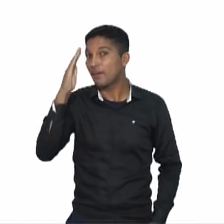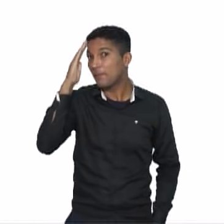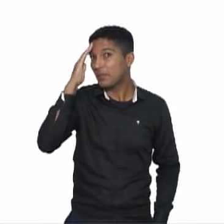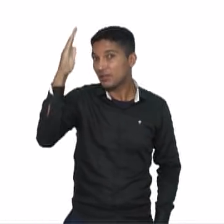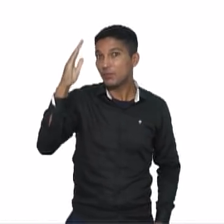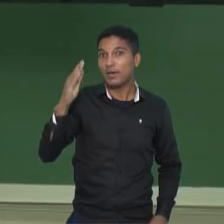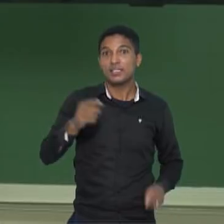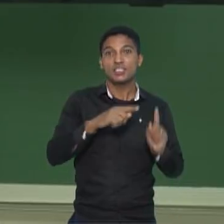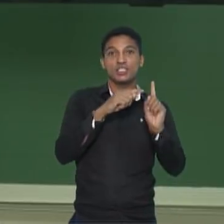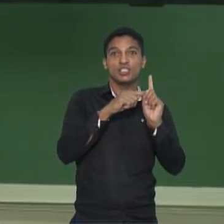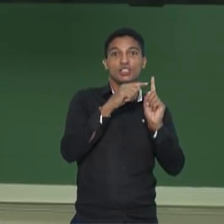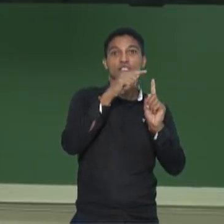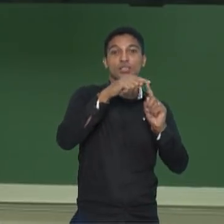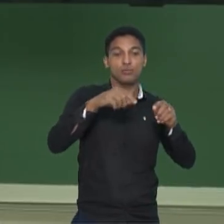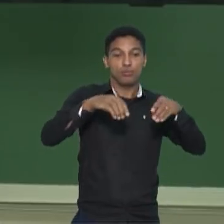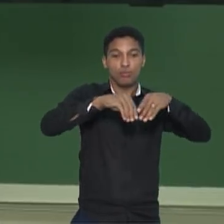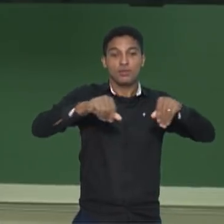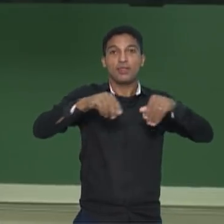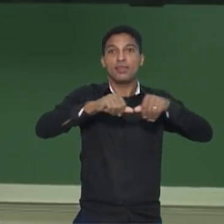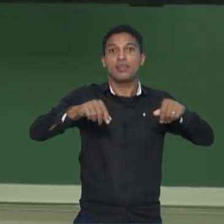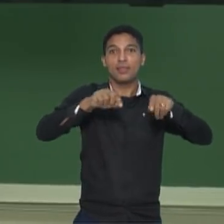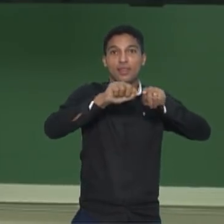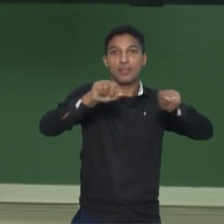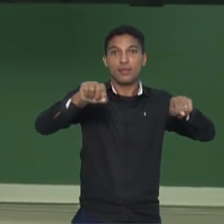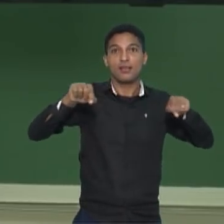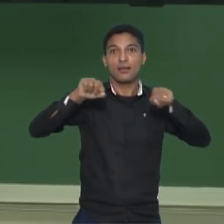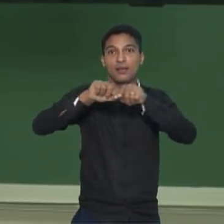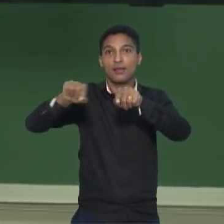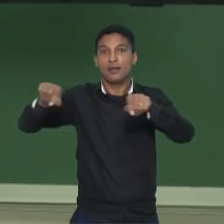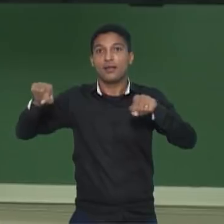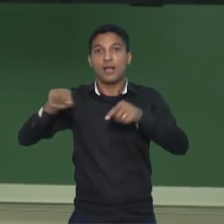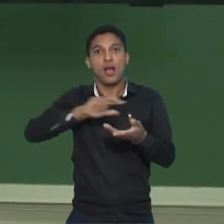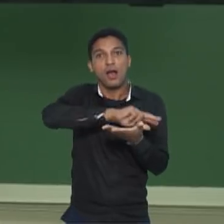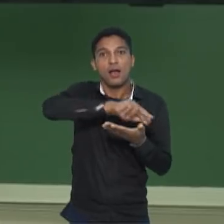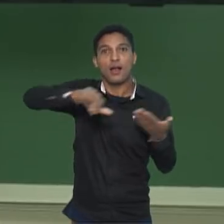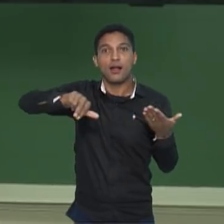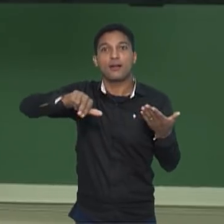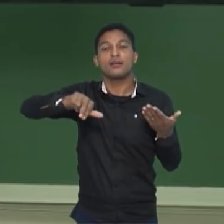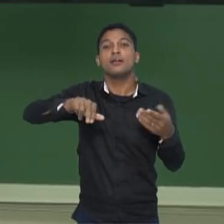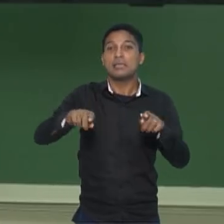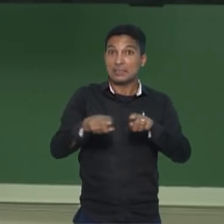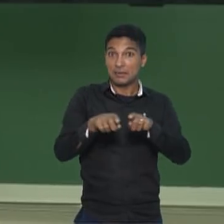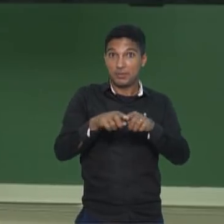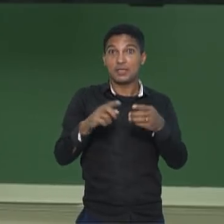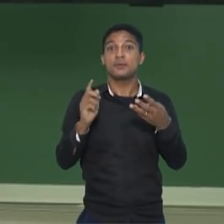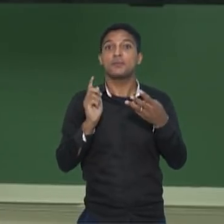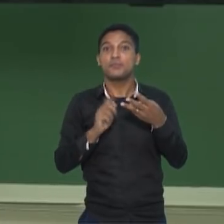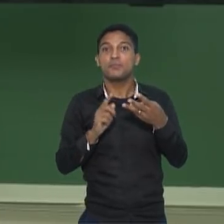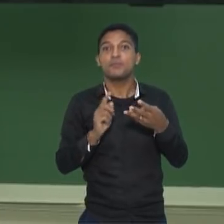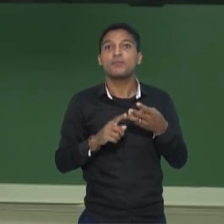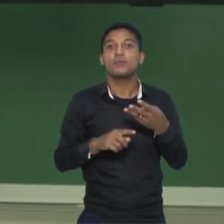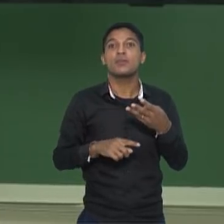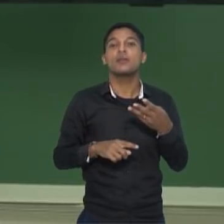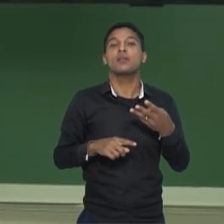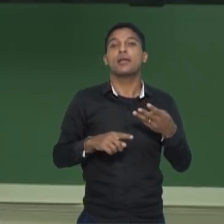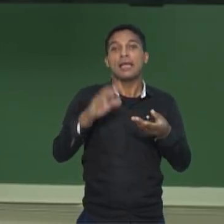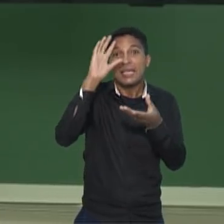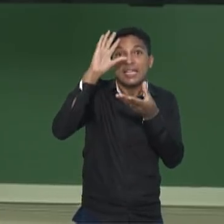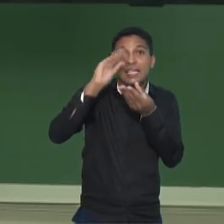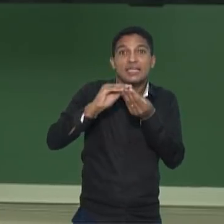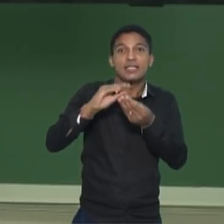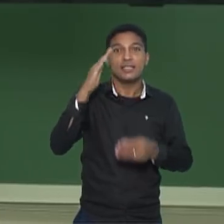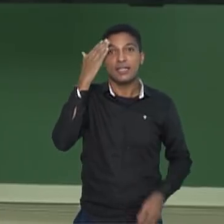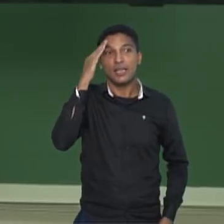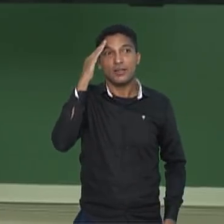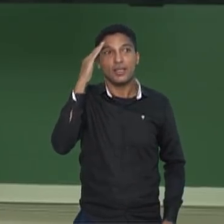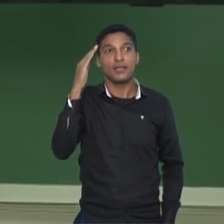e reconhecer a importância do solo. Então, estes são os principais objetivos da nossa aula de